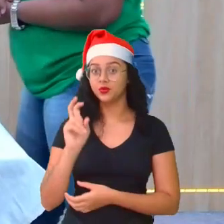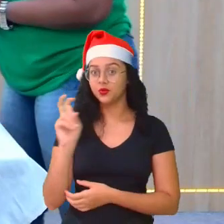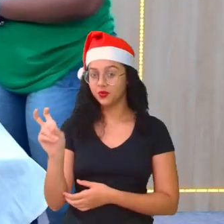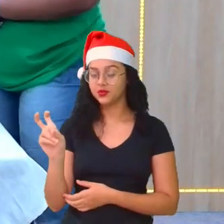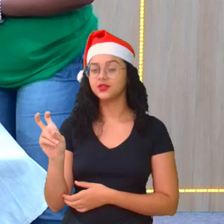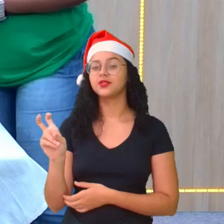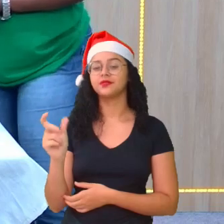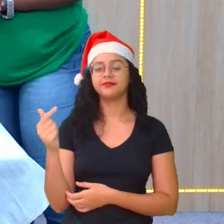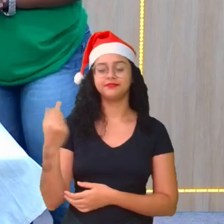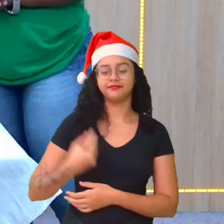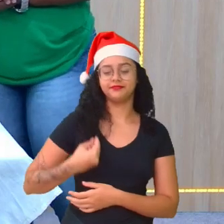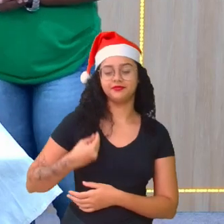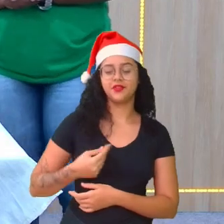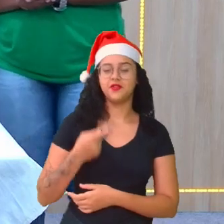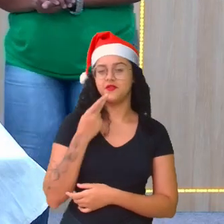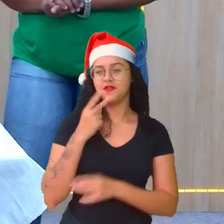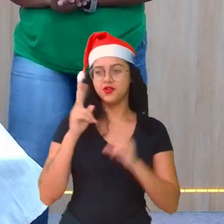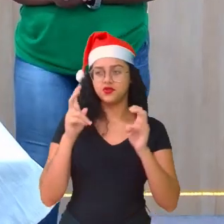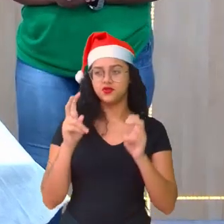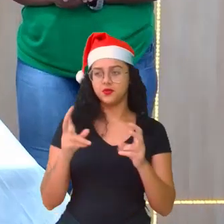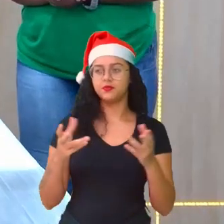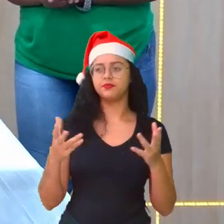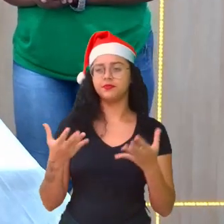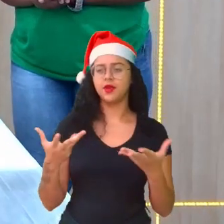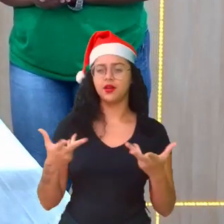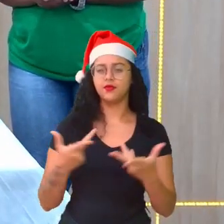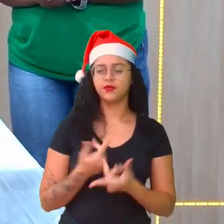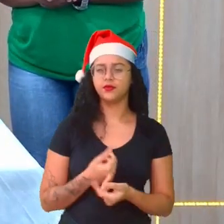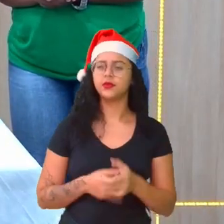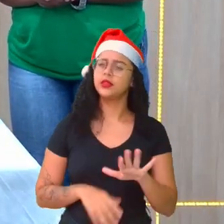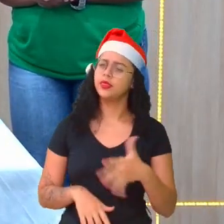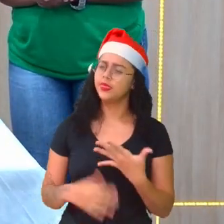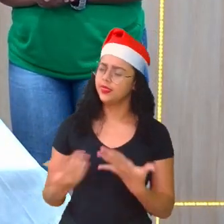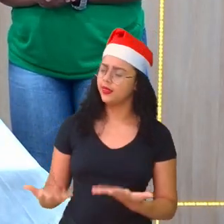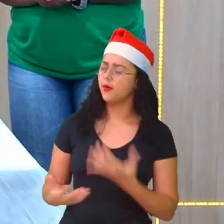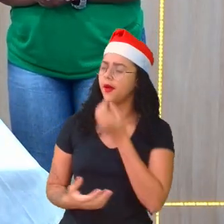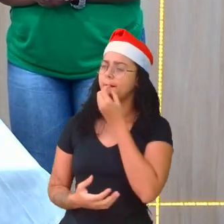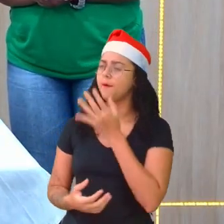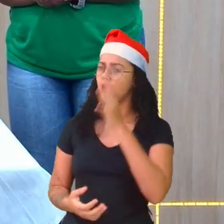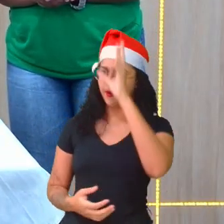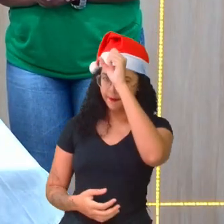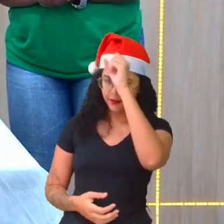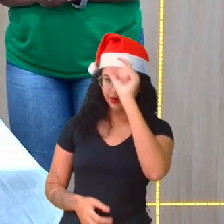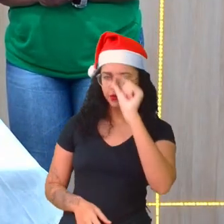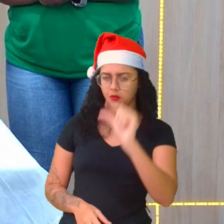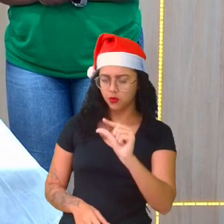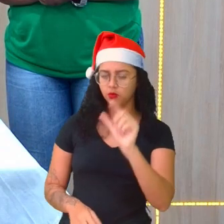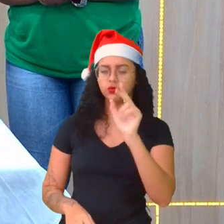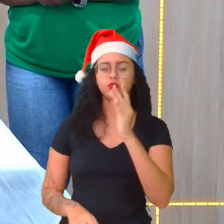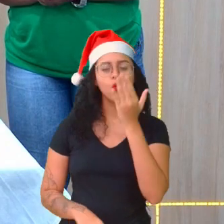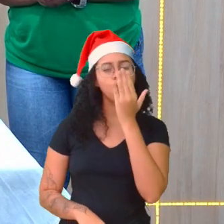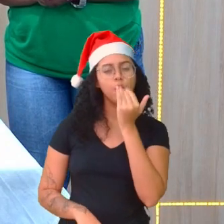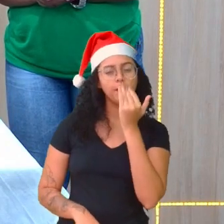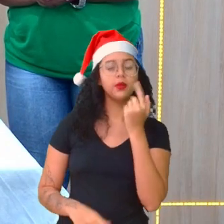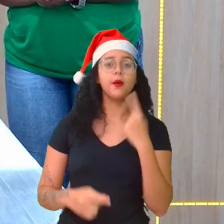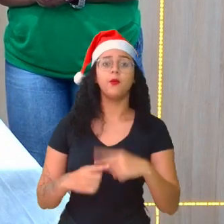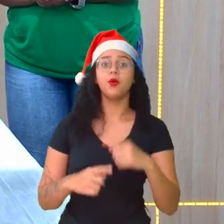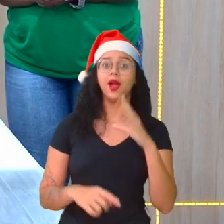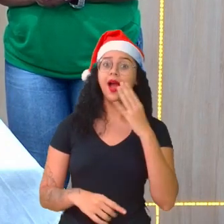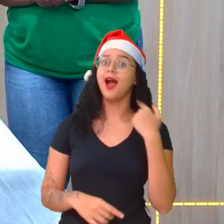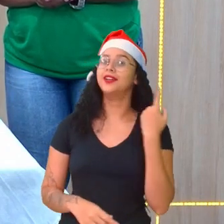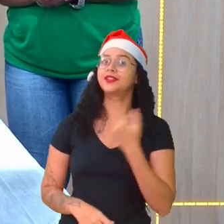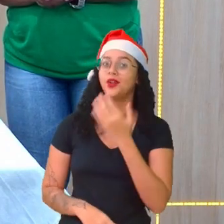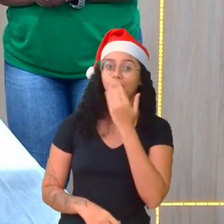para a gente falar um pouquinho a respeito desse assunto maravilhoso. Professora, é bom aprender um pouquinho com a comida, né? Porque a gente come e